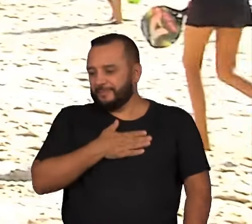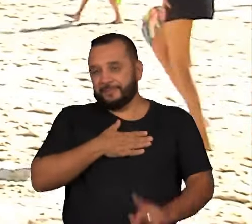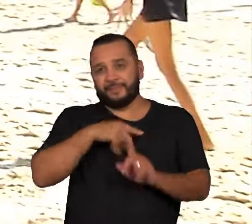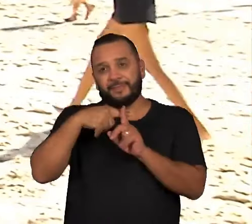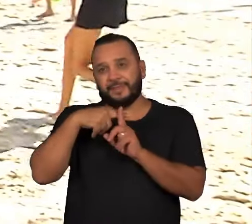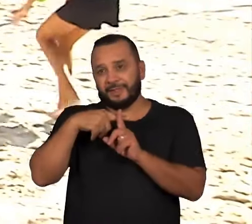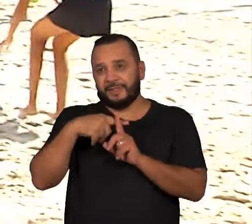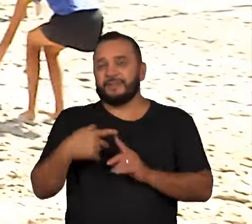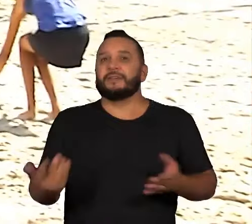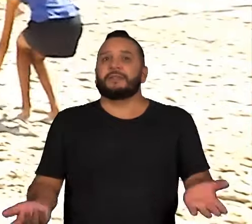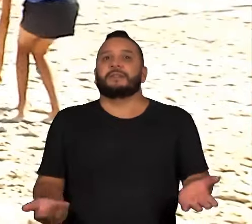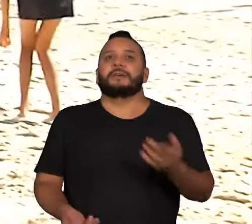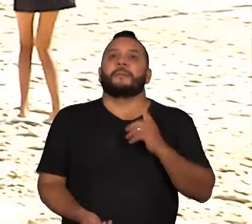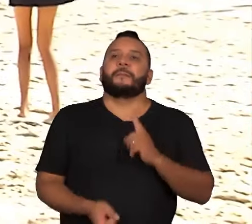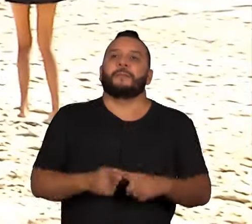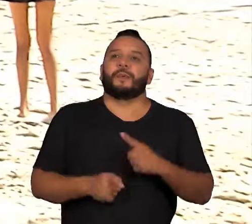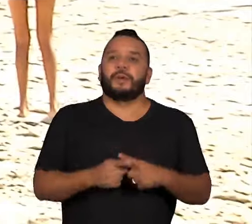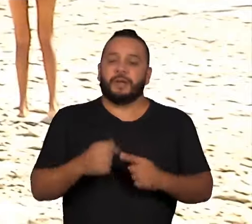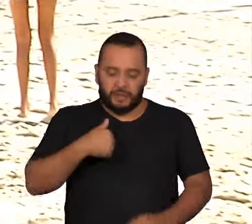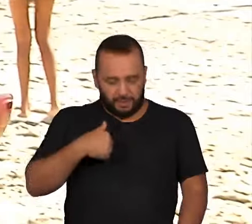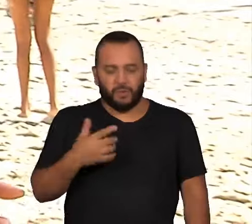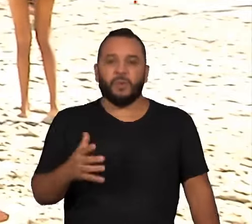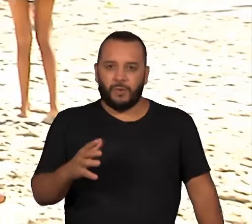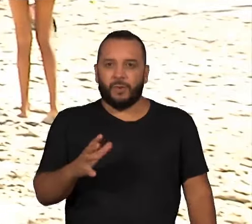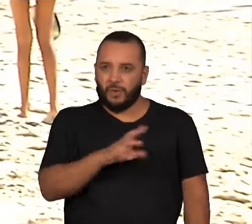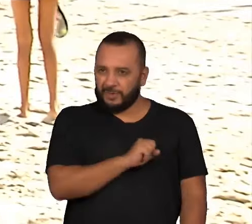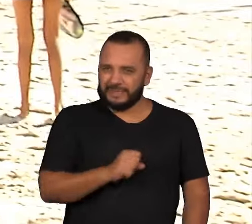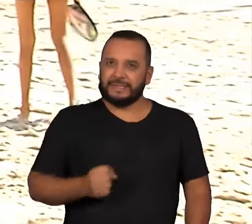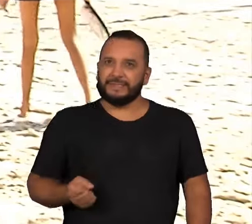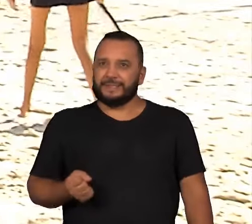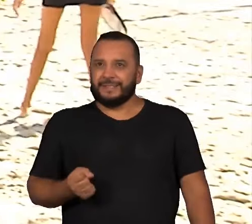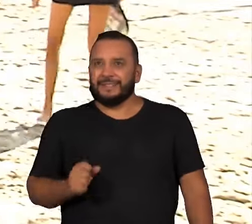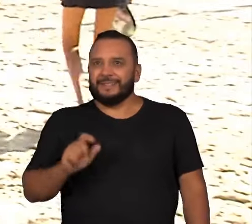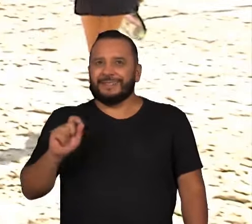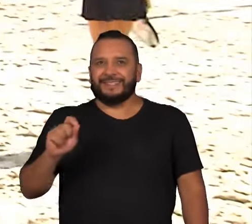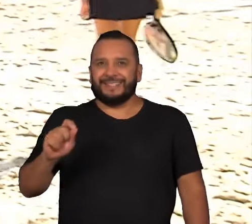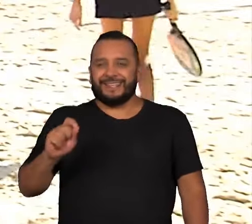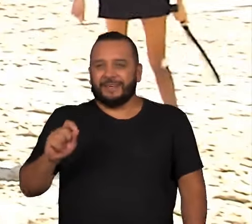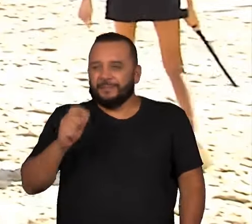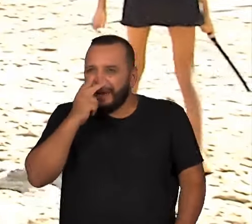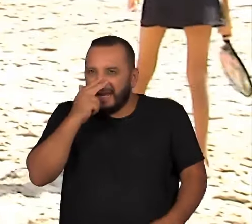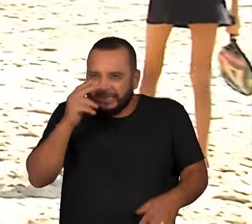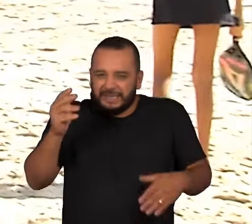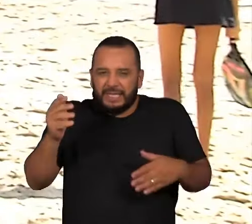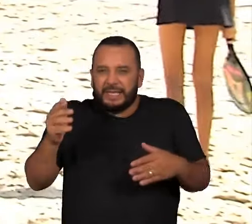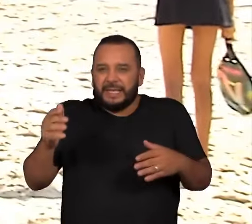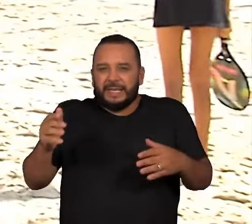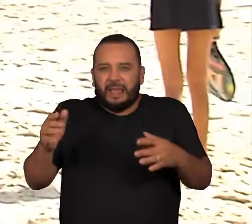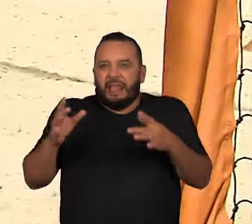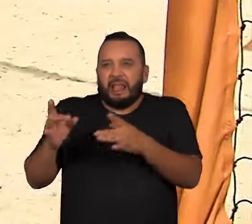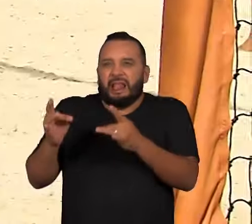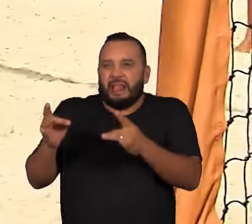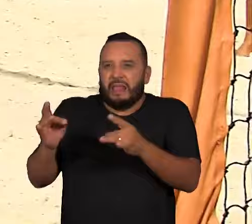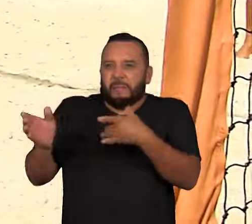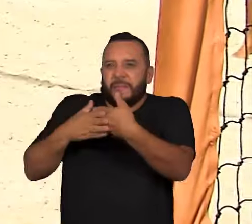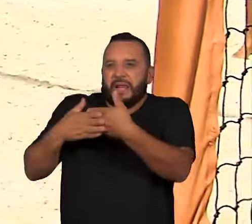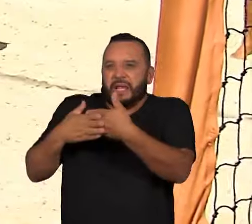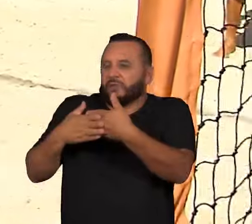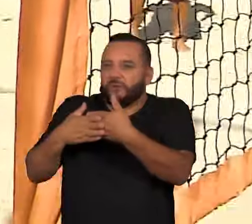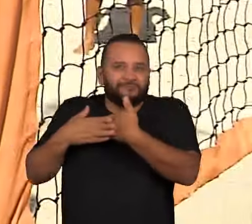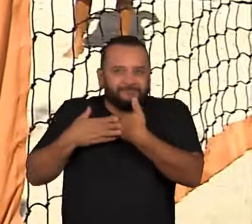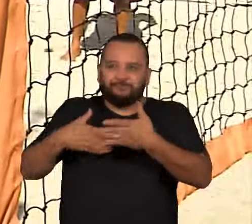positivo, porque eu consegui sair, né, daquela clausura que a gente fica restrita.